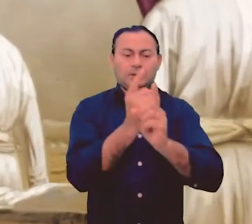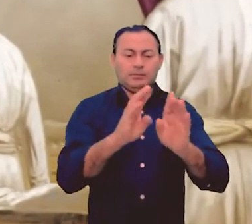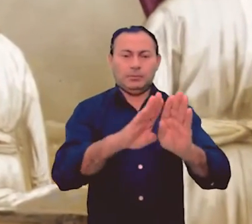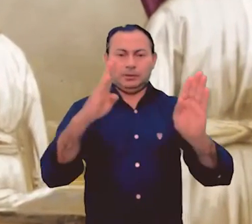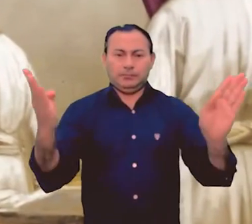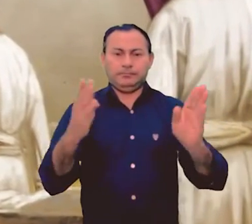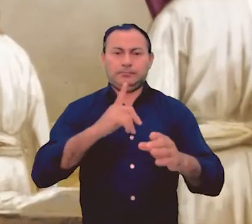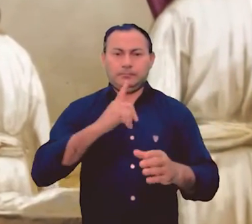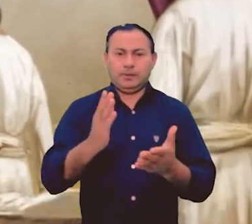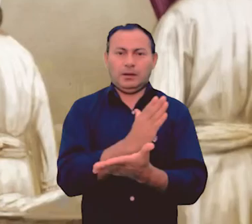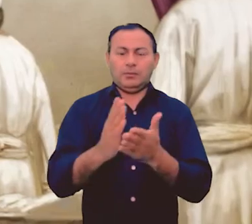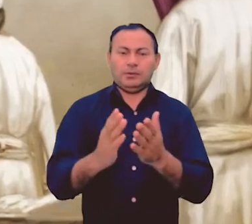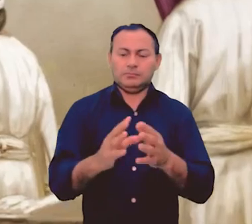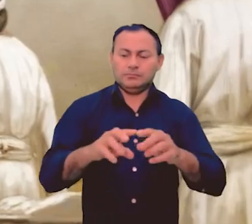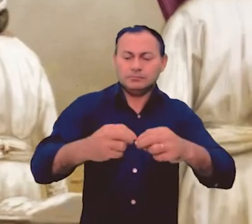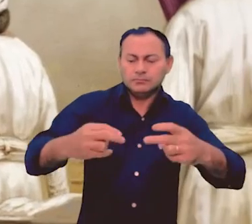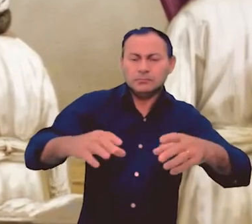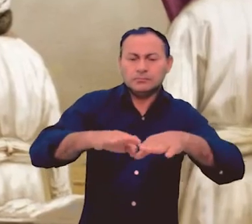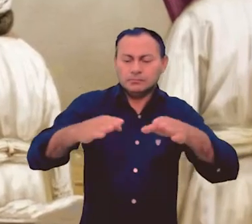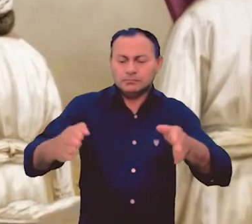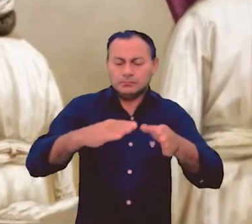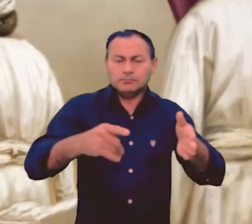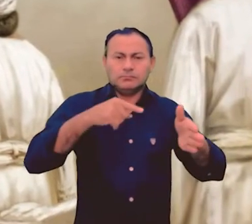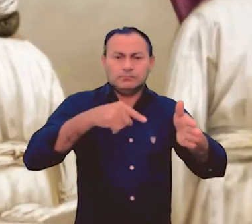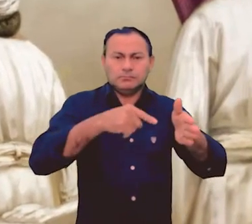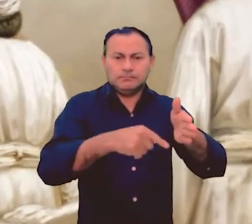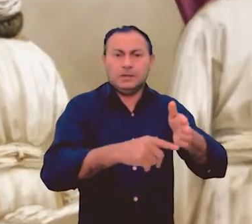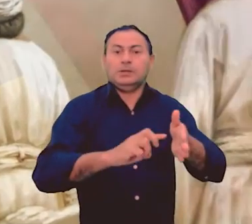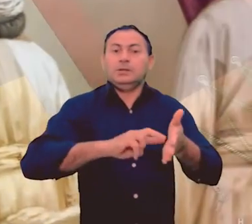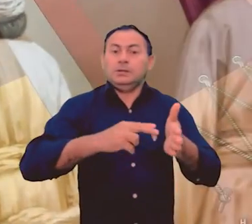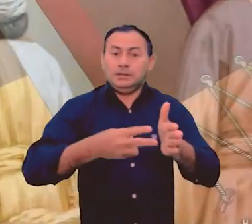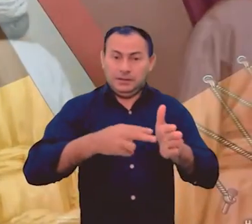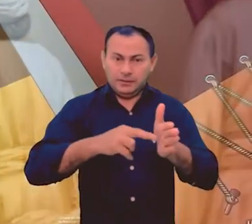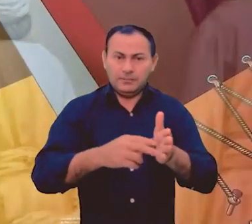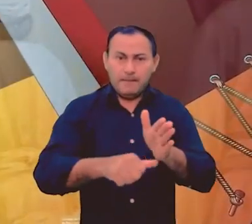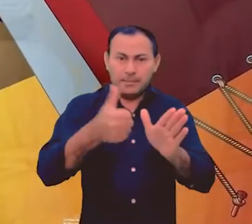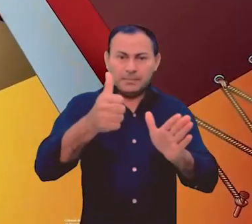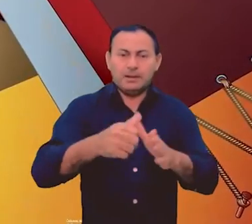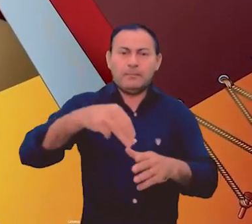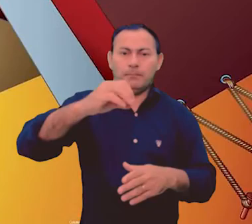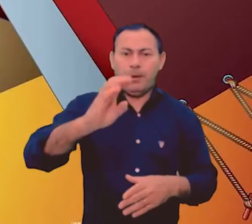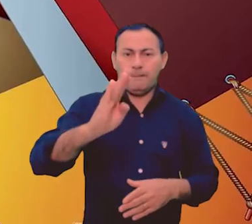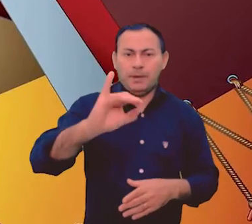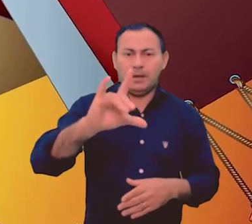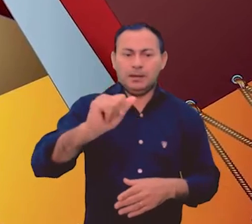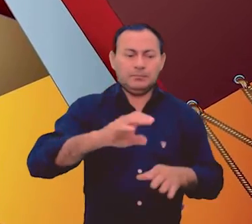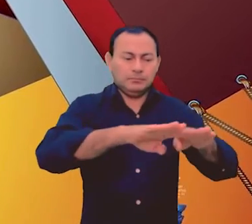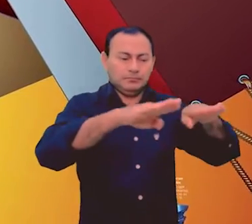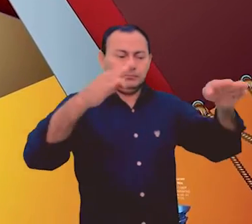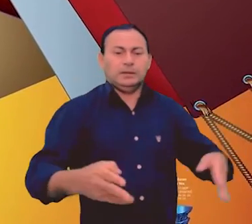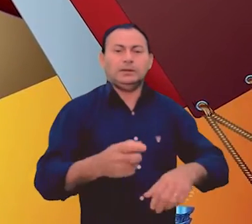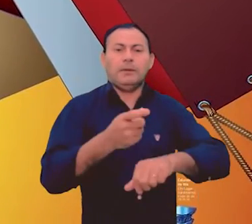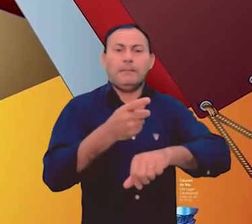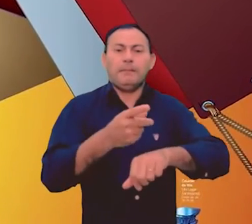pátio existiam lá algumas mobílias que possuíam um profundo significado a primeira mobília era chamada